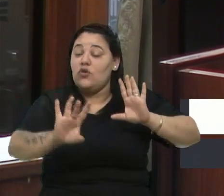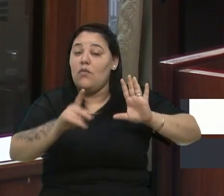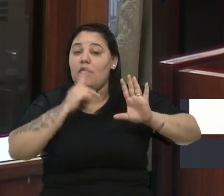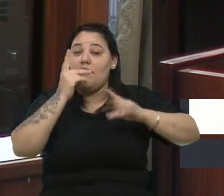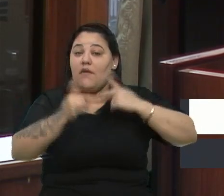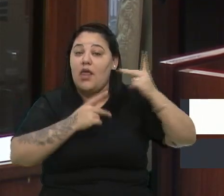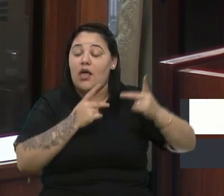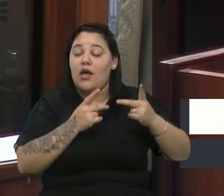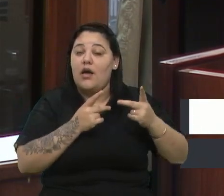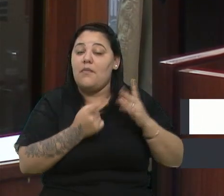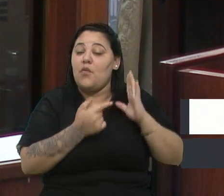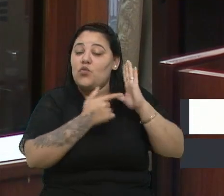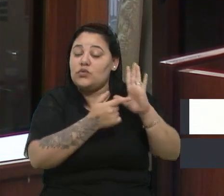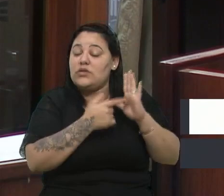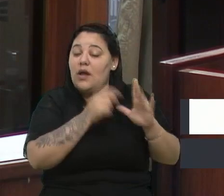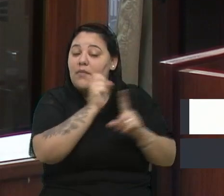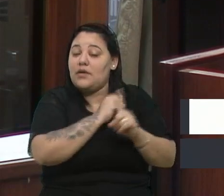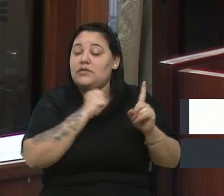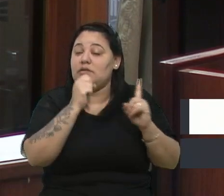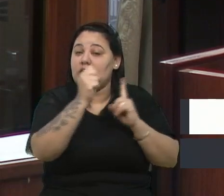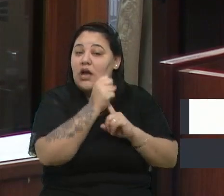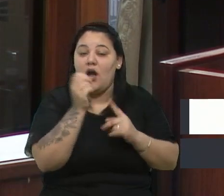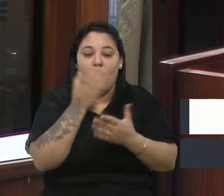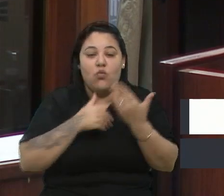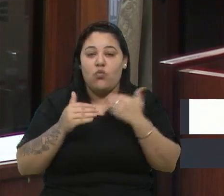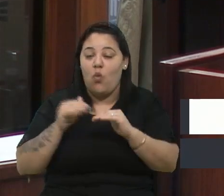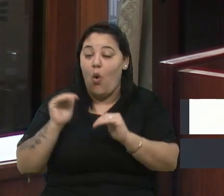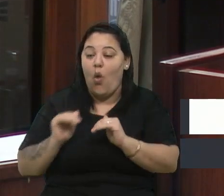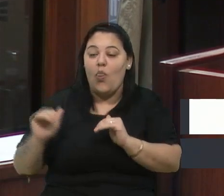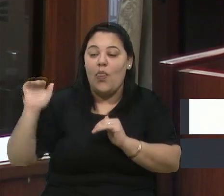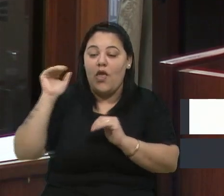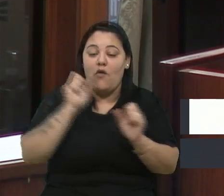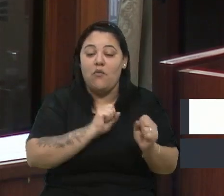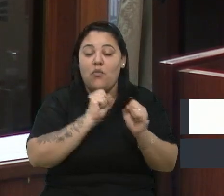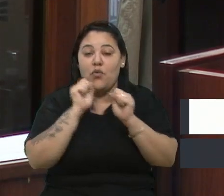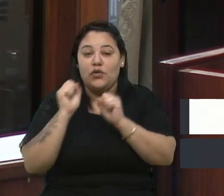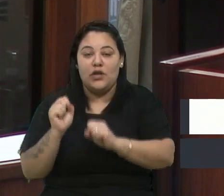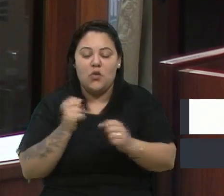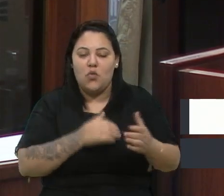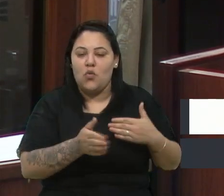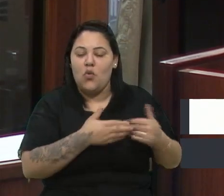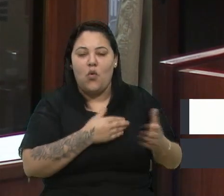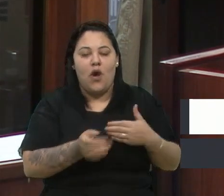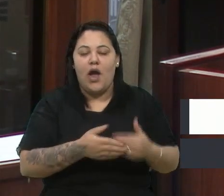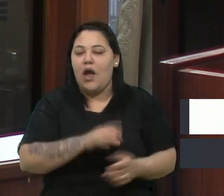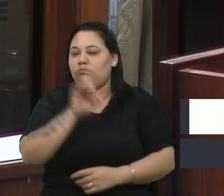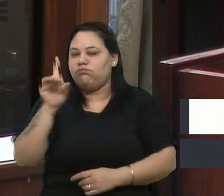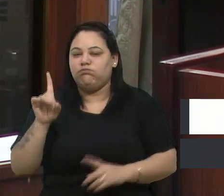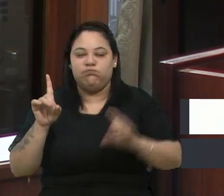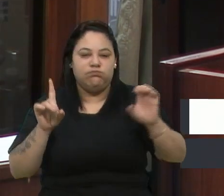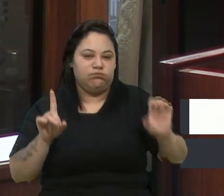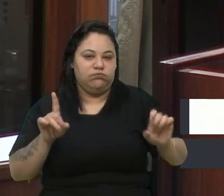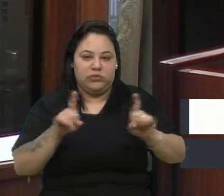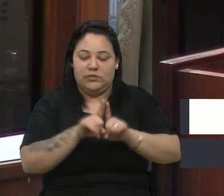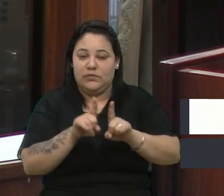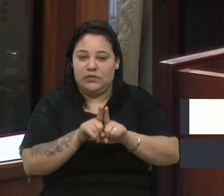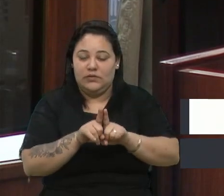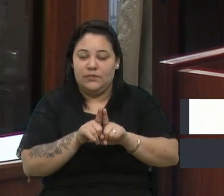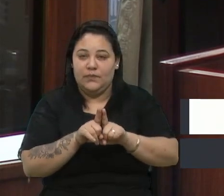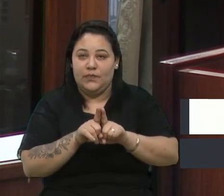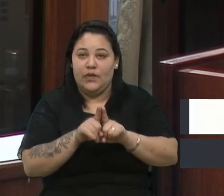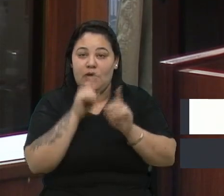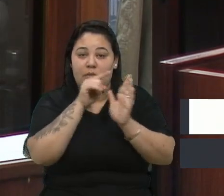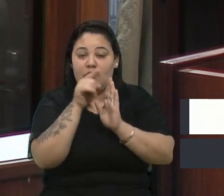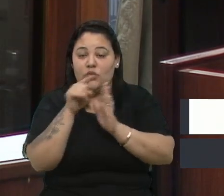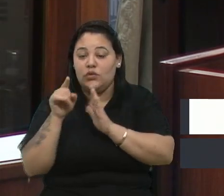a sociedade em todos os níveis e esferas de poder, sejam de direita ou de esquerda, questionando a